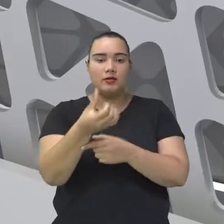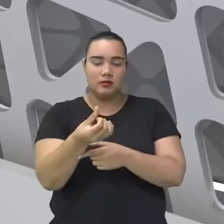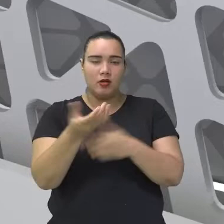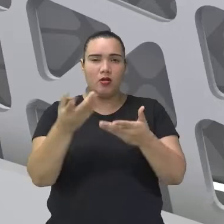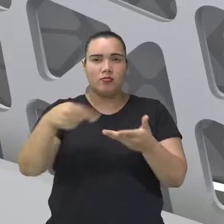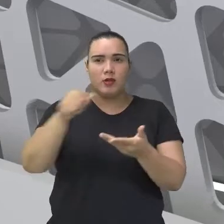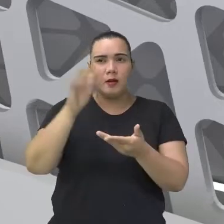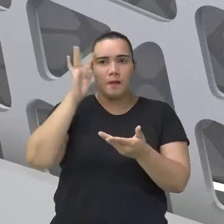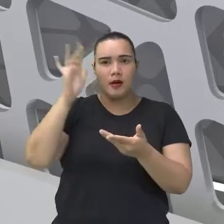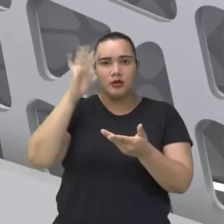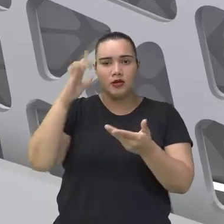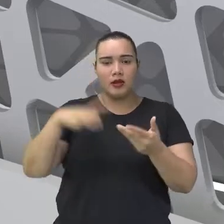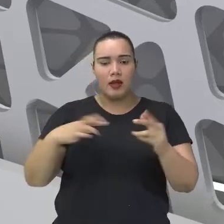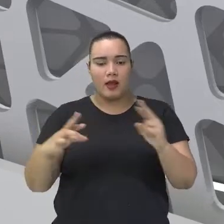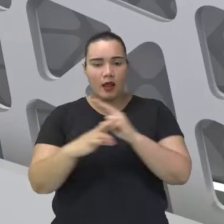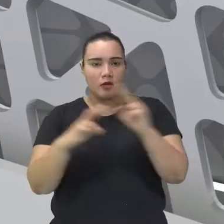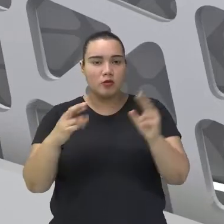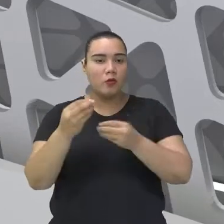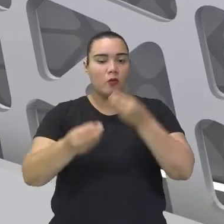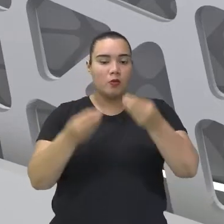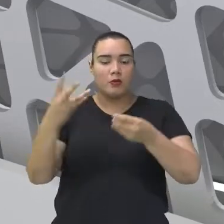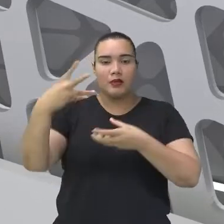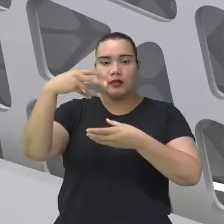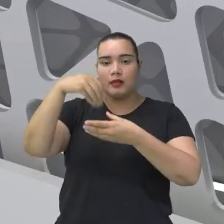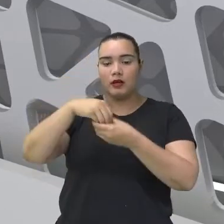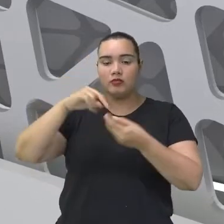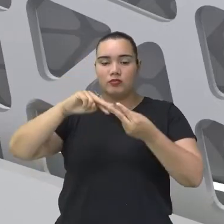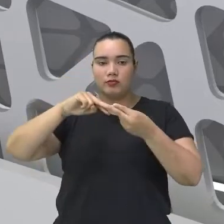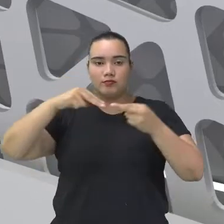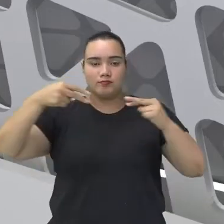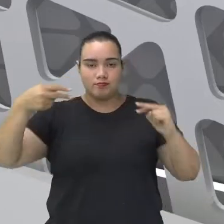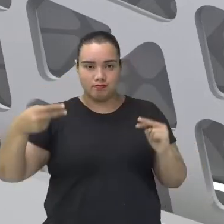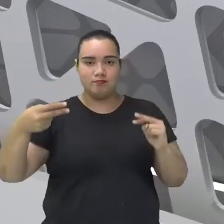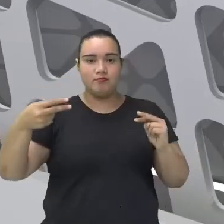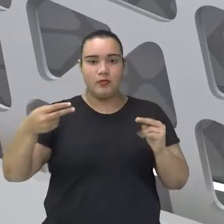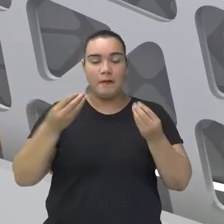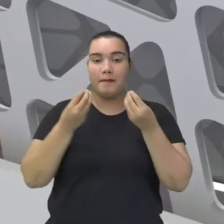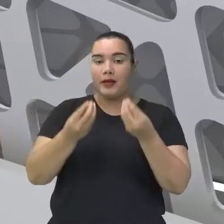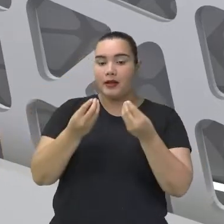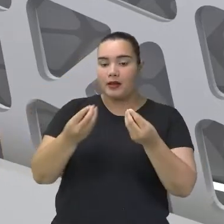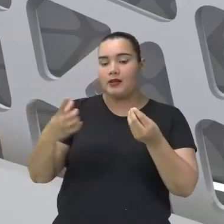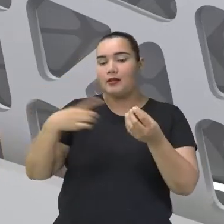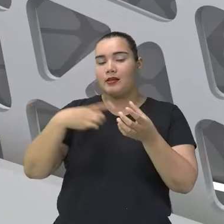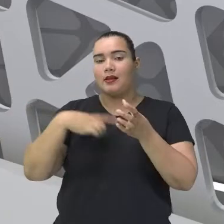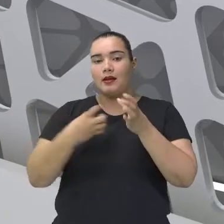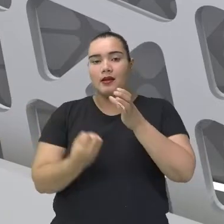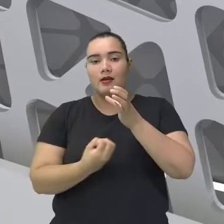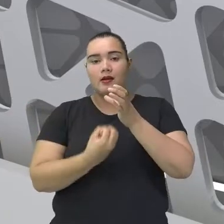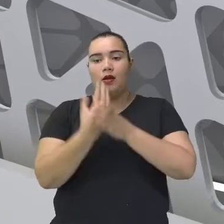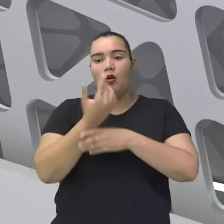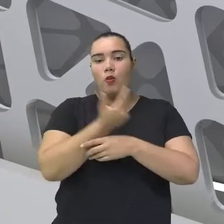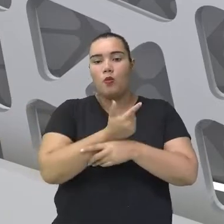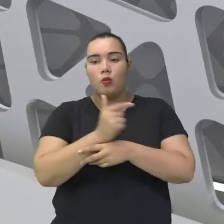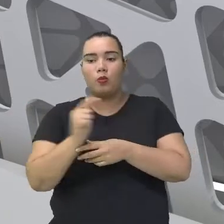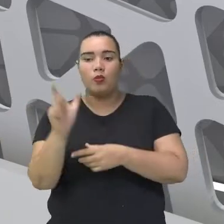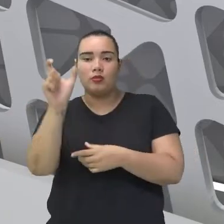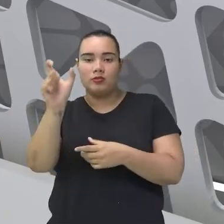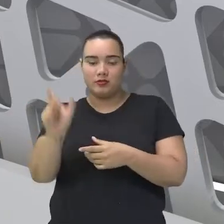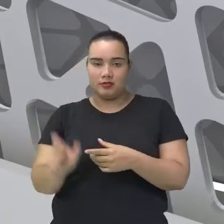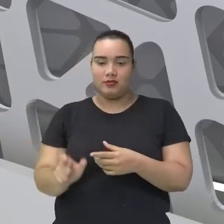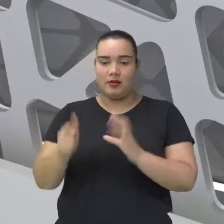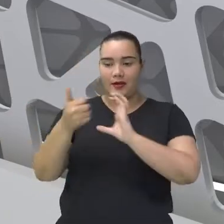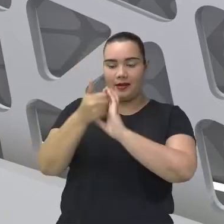relações acontecendo entre genes para que possa se construir outro indivíduo e